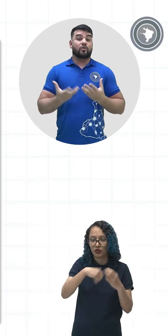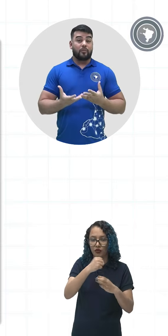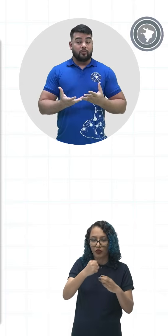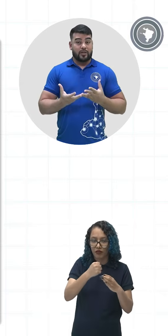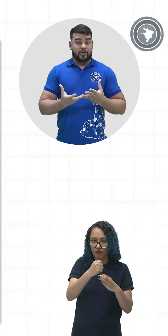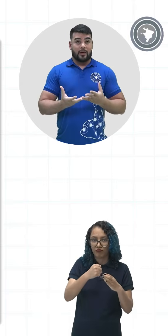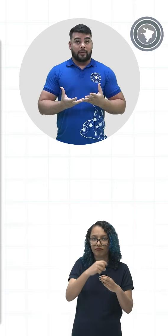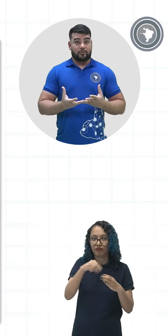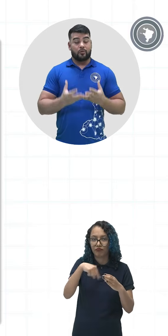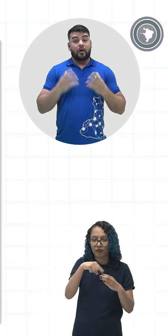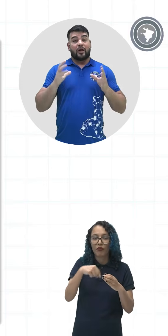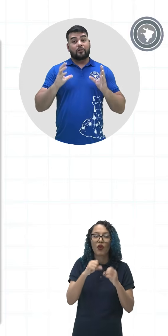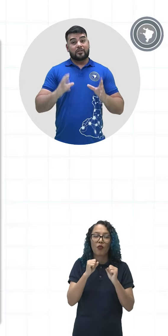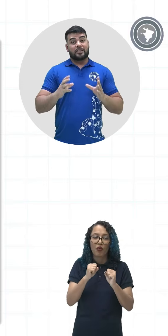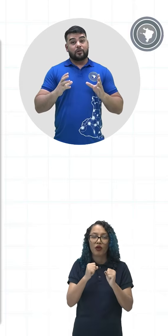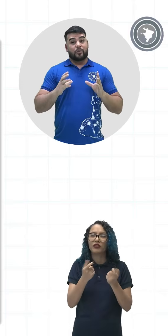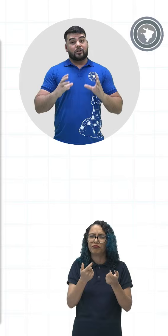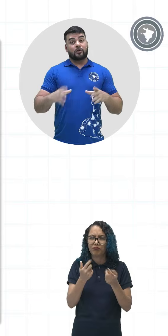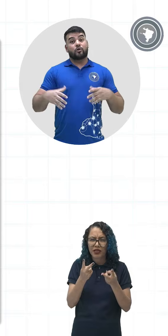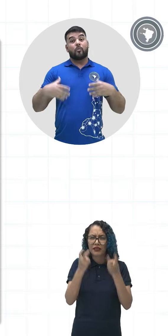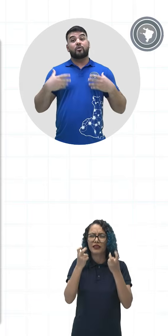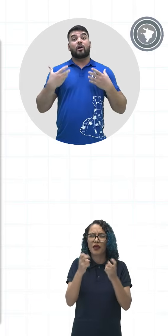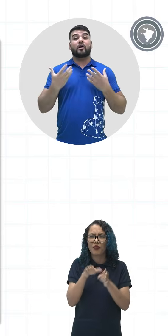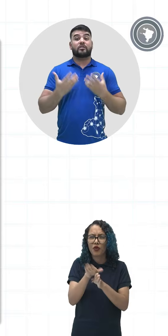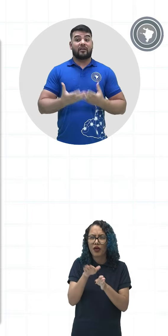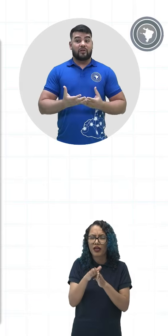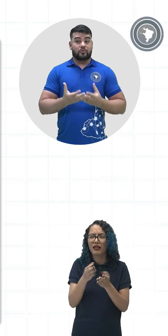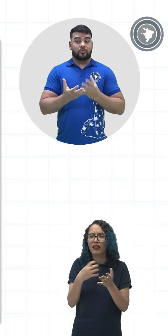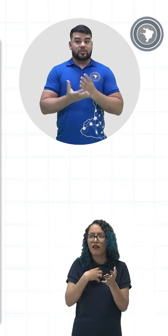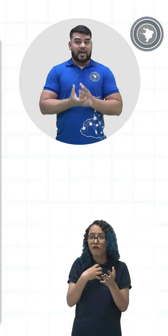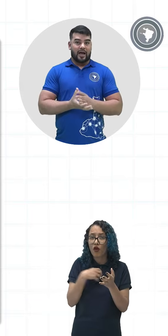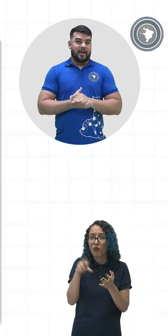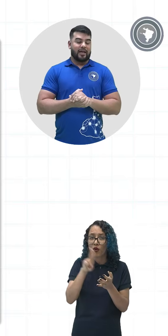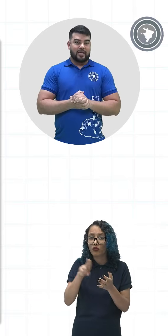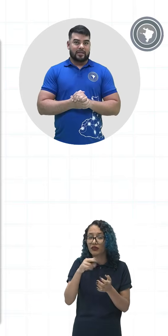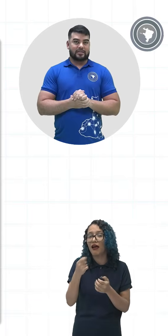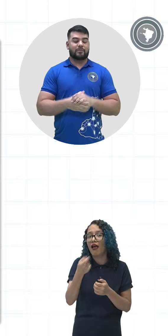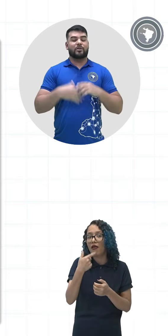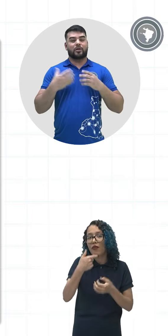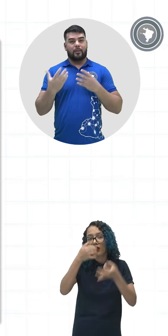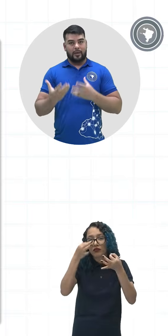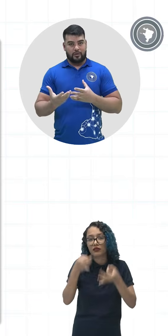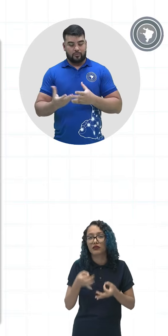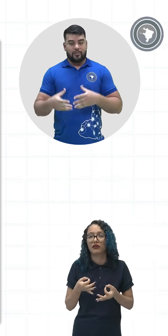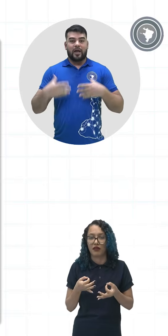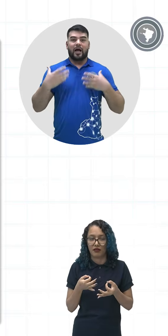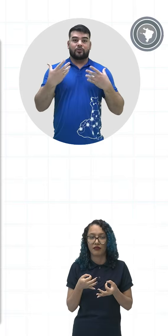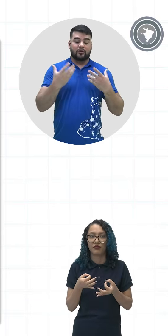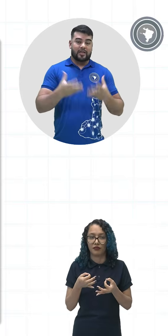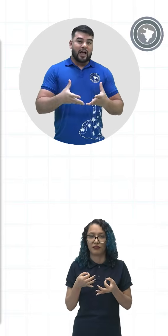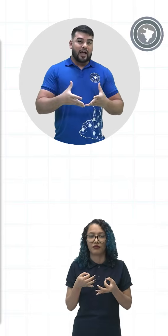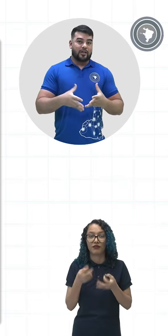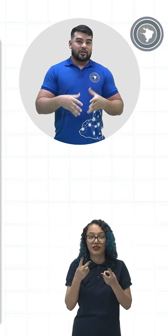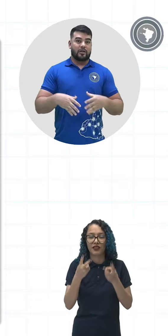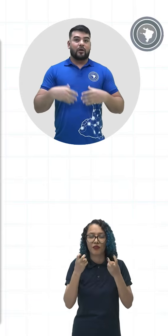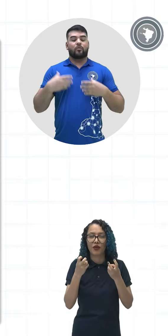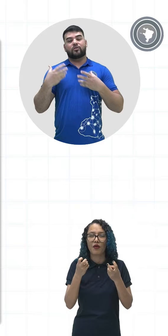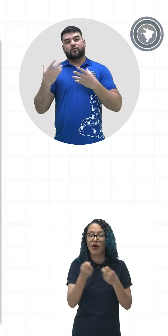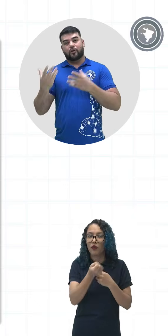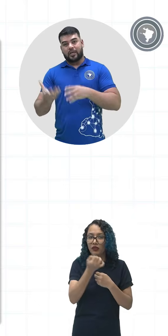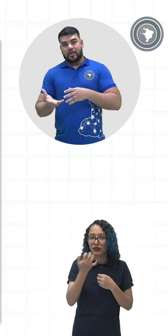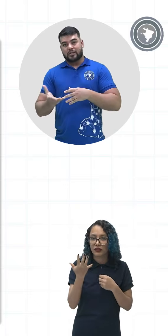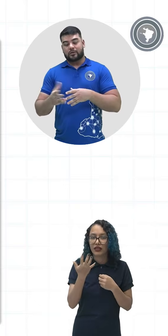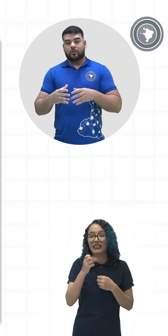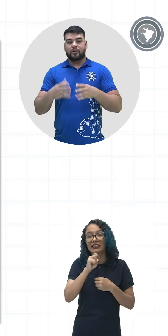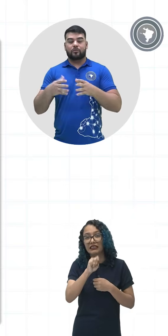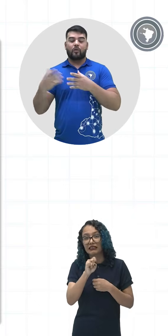orientação sobre um medicamento, dizendo para a gente como nós devemos usar esse medicamento. A dosagem, quando